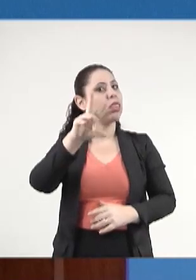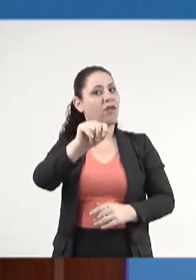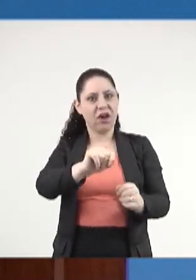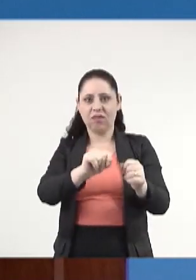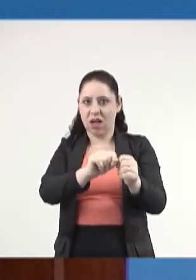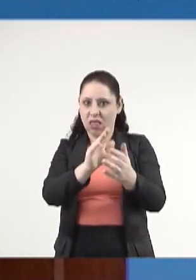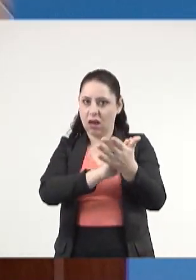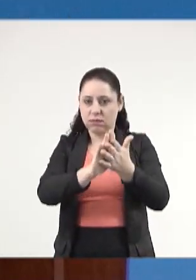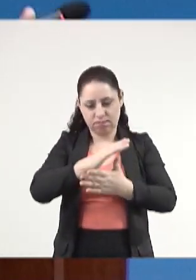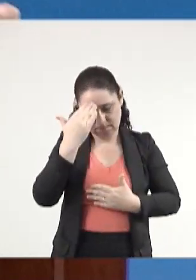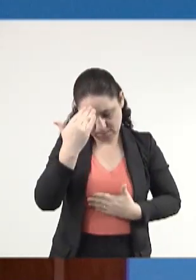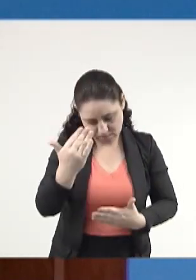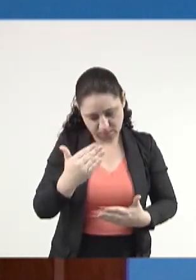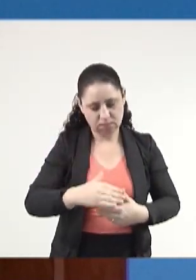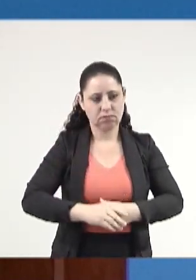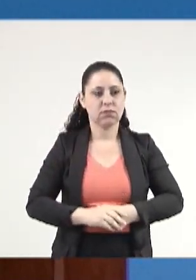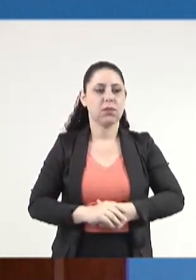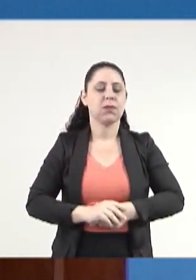não. Obrigado.